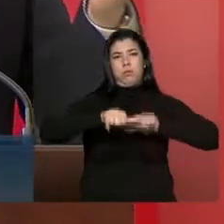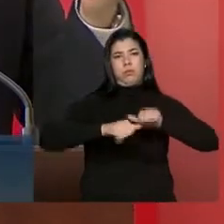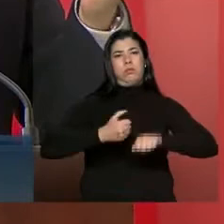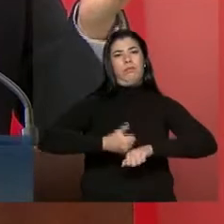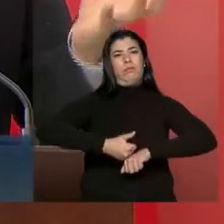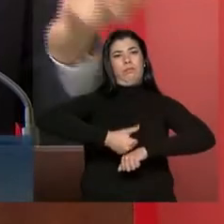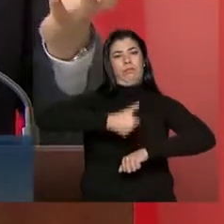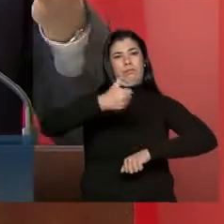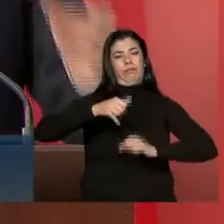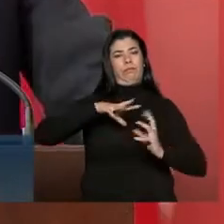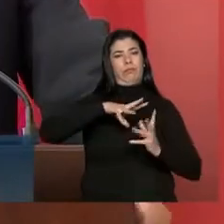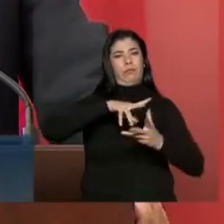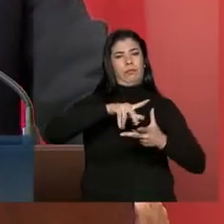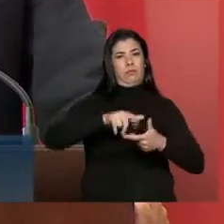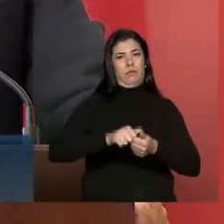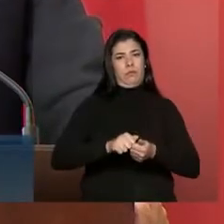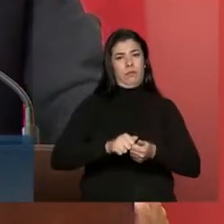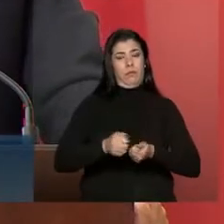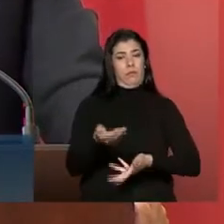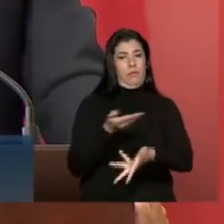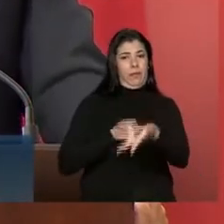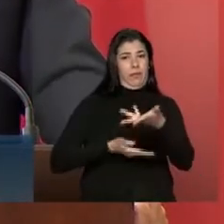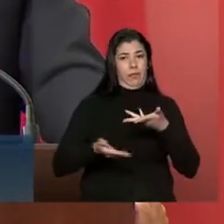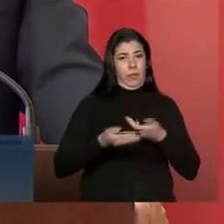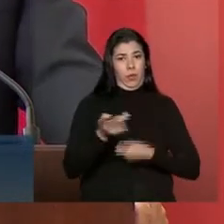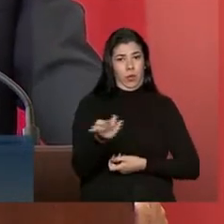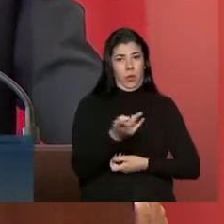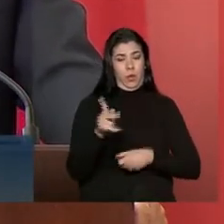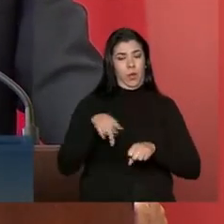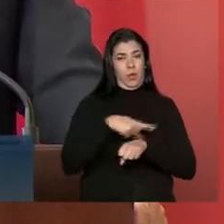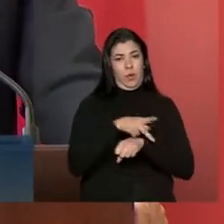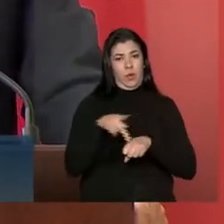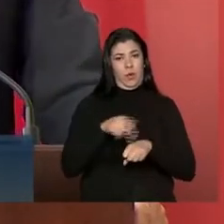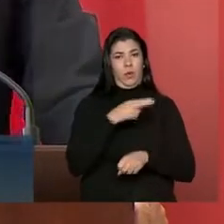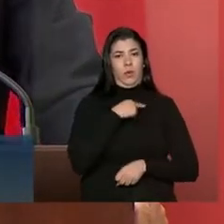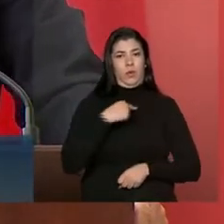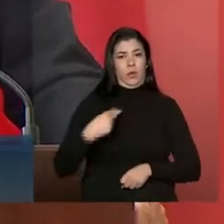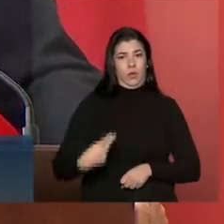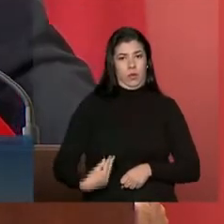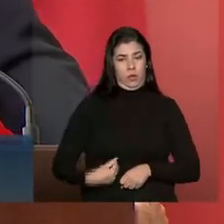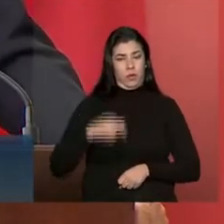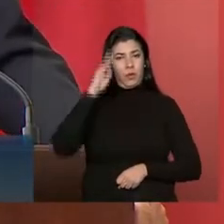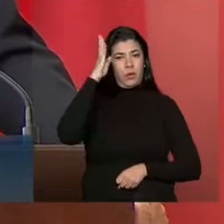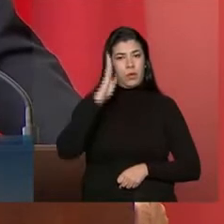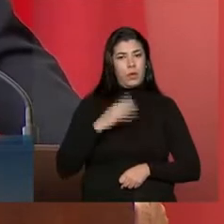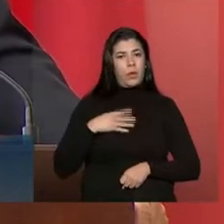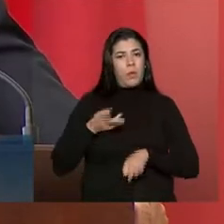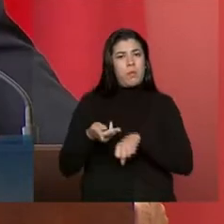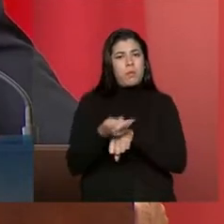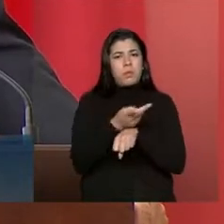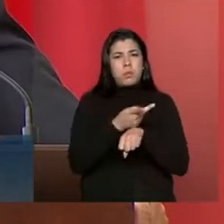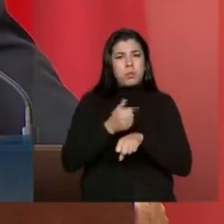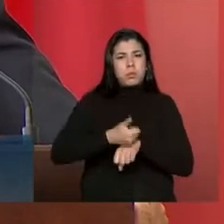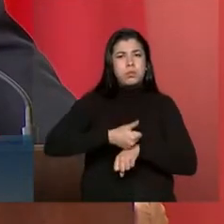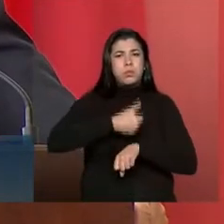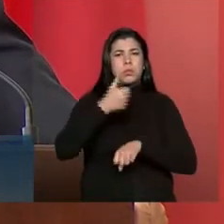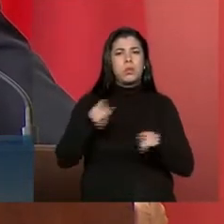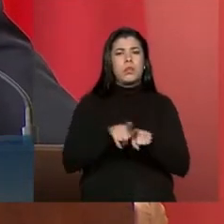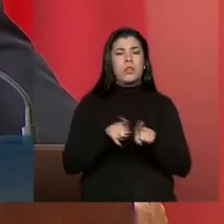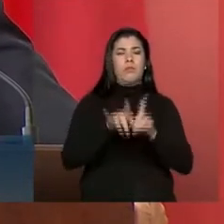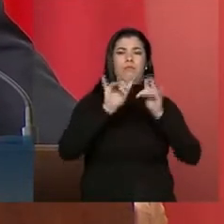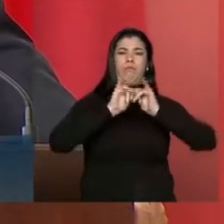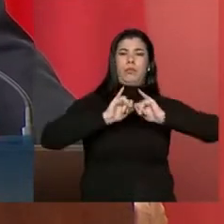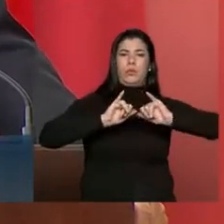da cooperação entre a China e o Brasil para procurar mais benefício mútuo vai